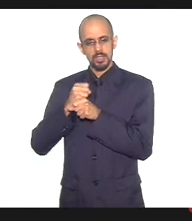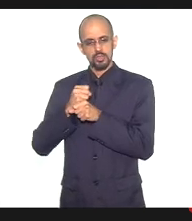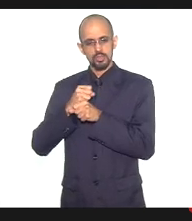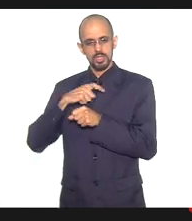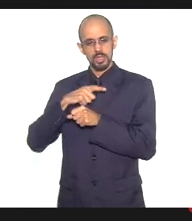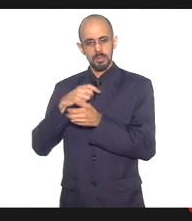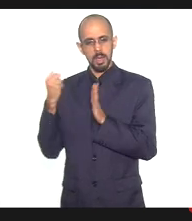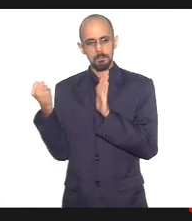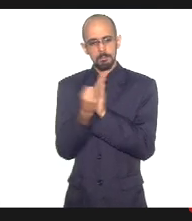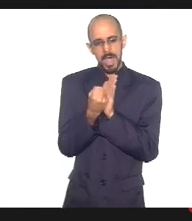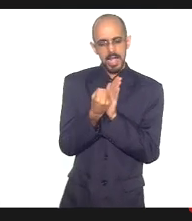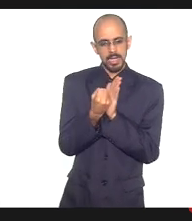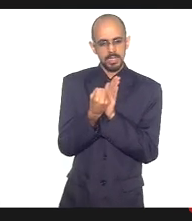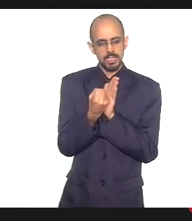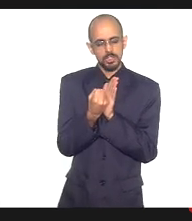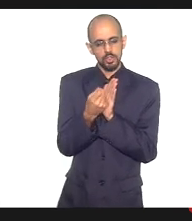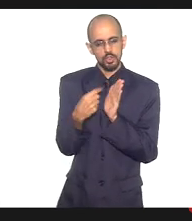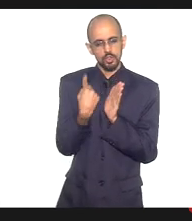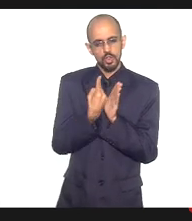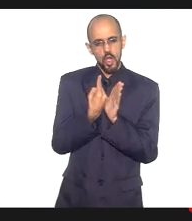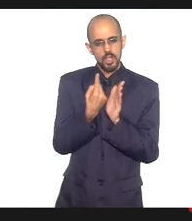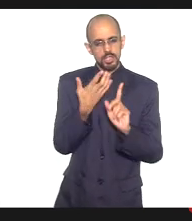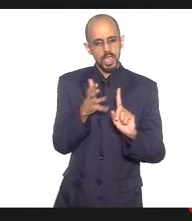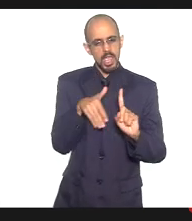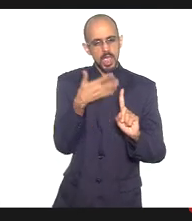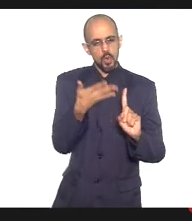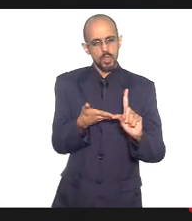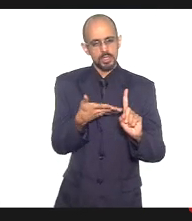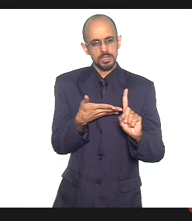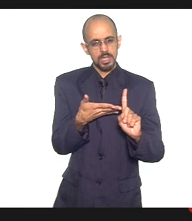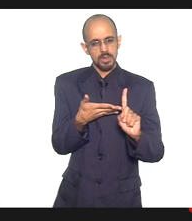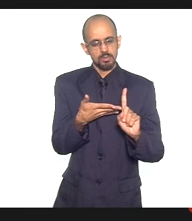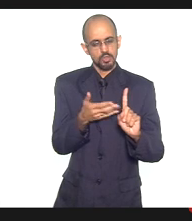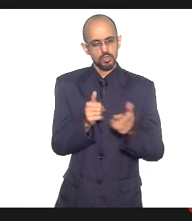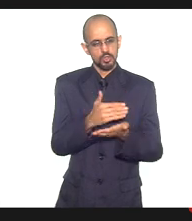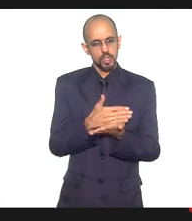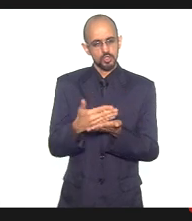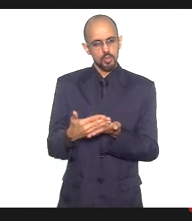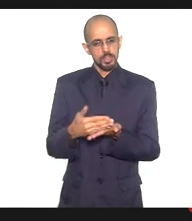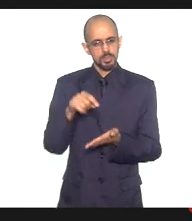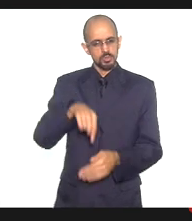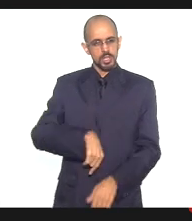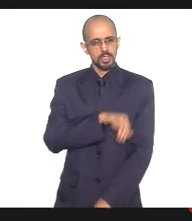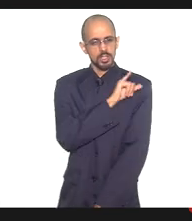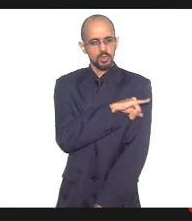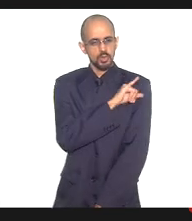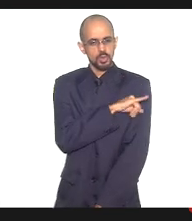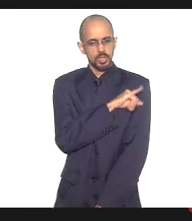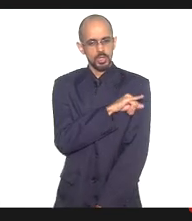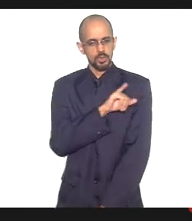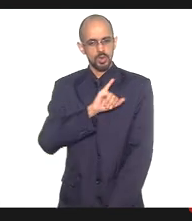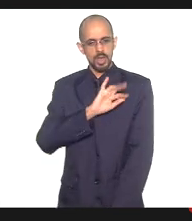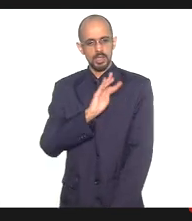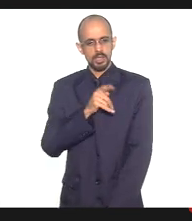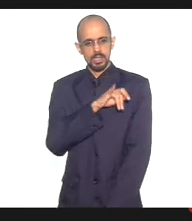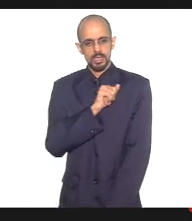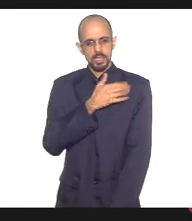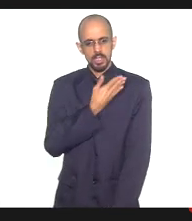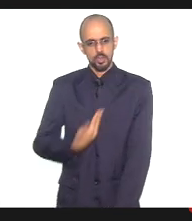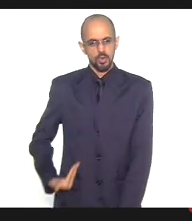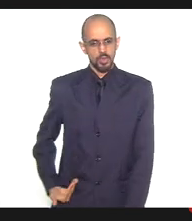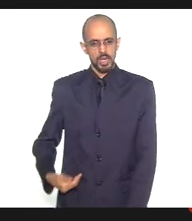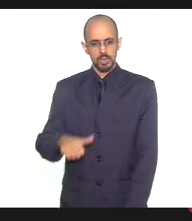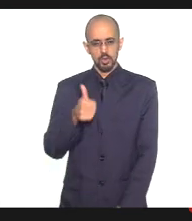estado do Rio de Janeiro. Nossa operação começou aqui na Ilha do Governador em 1913, há 108 anos